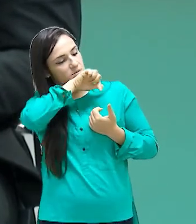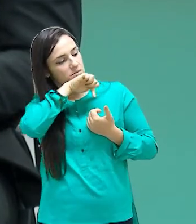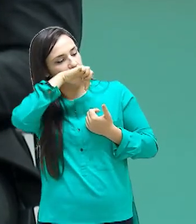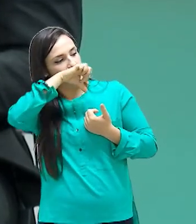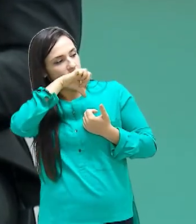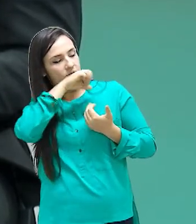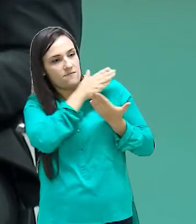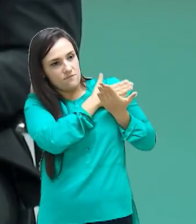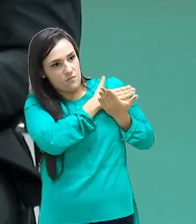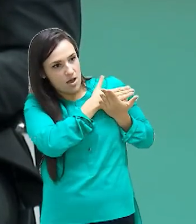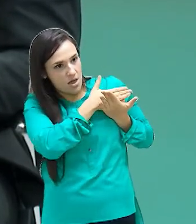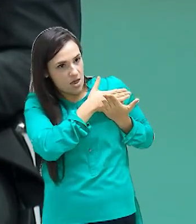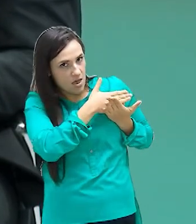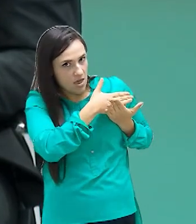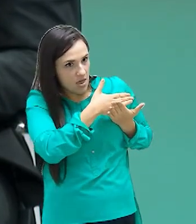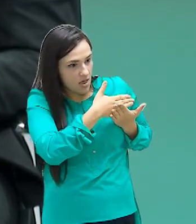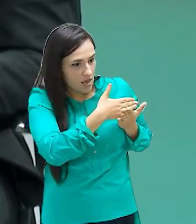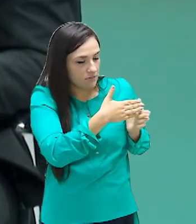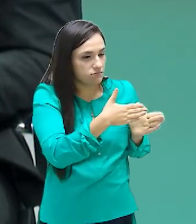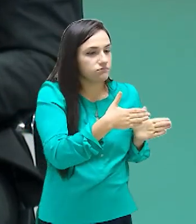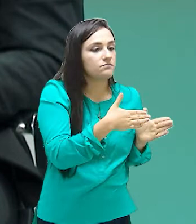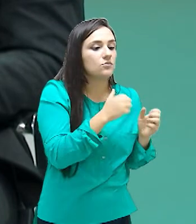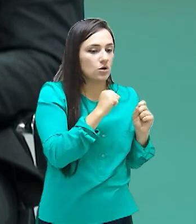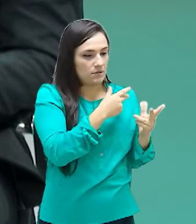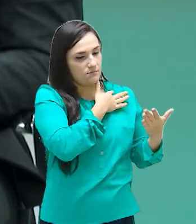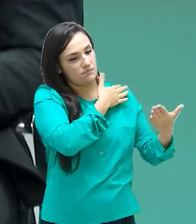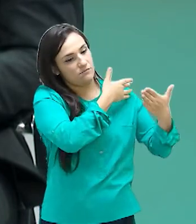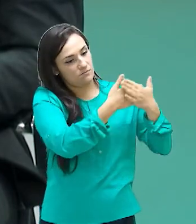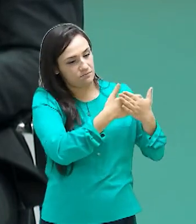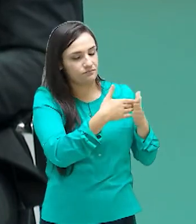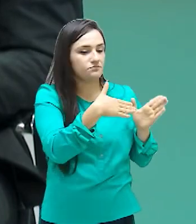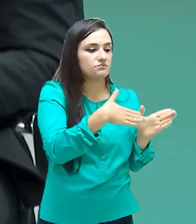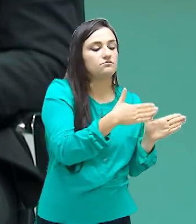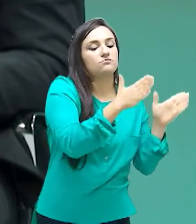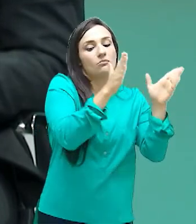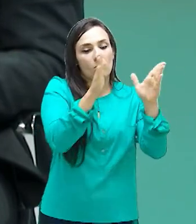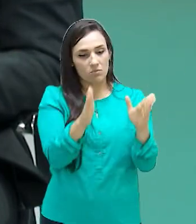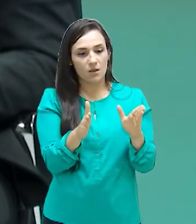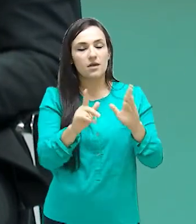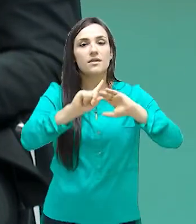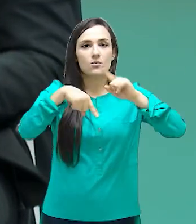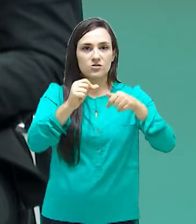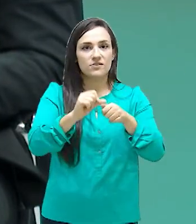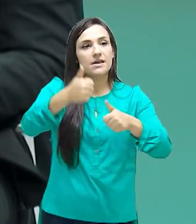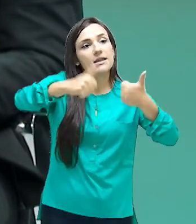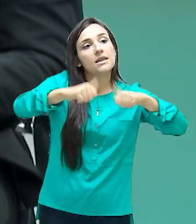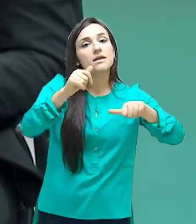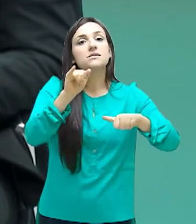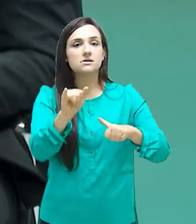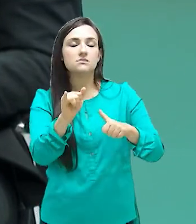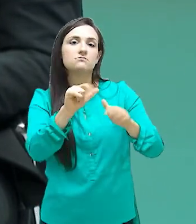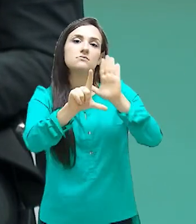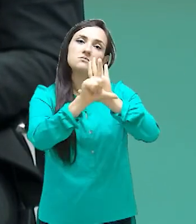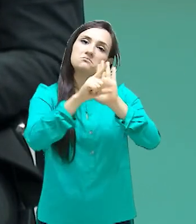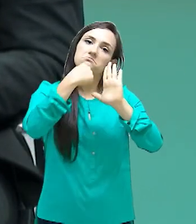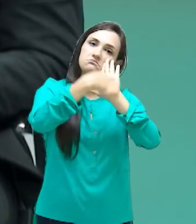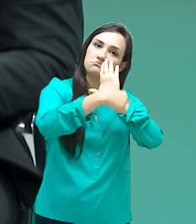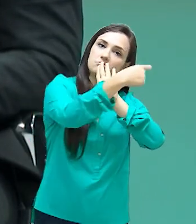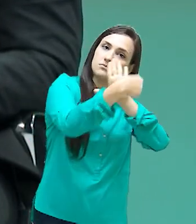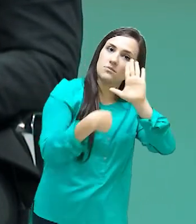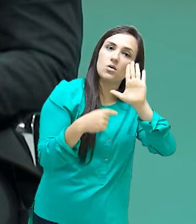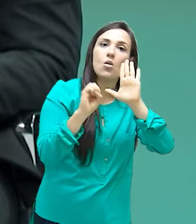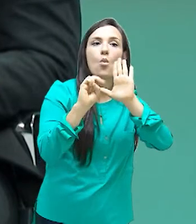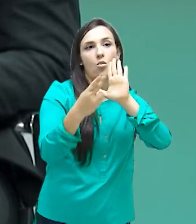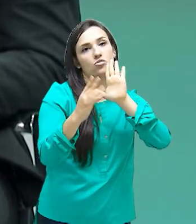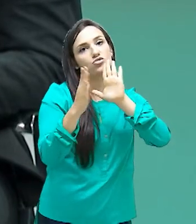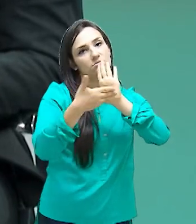Após isso, realizamos uma triagem para ver se alguma lei estava fora ou